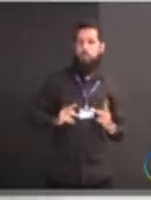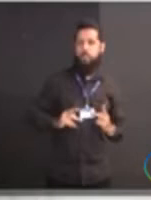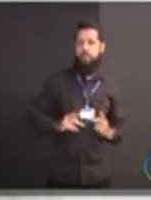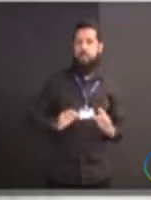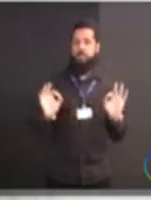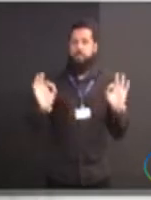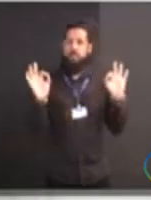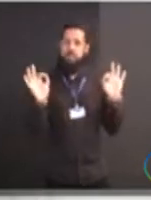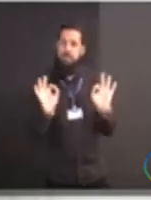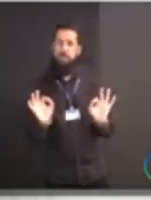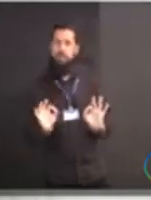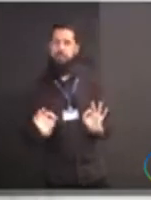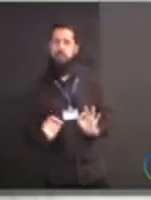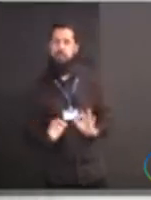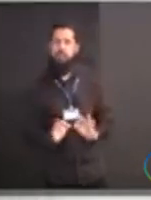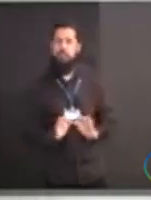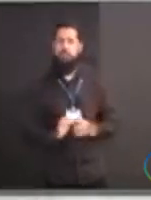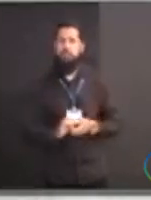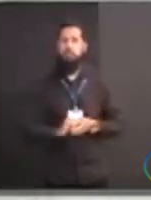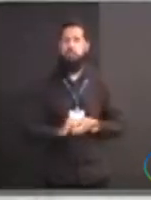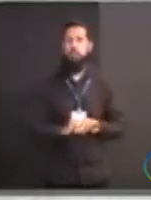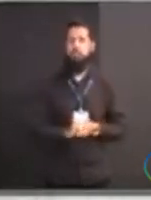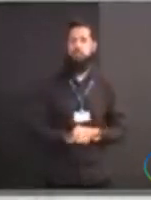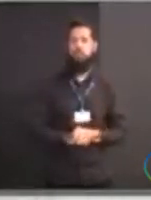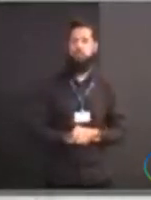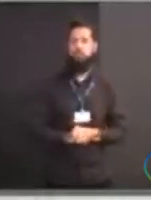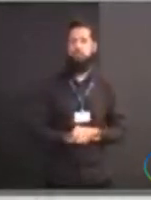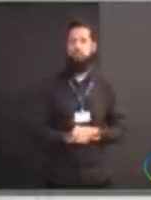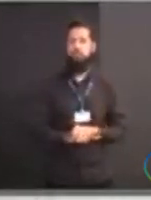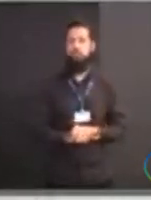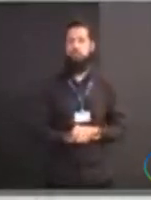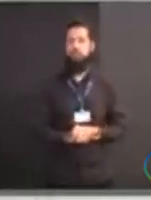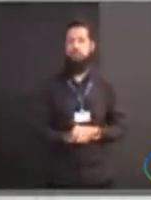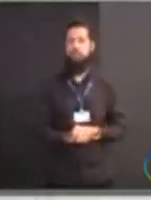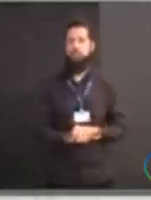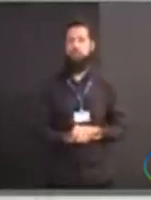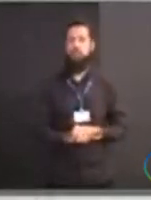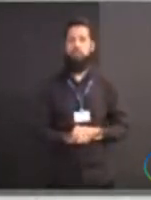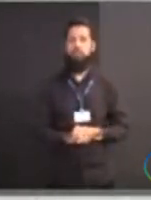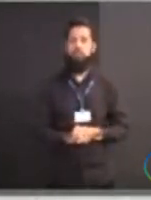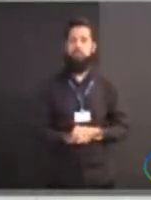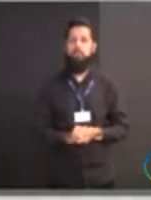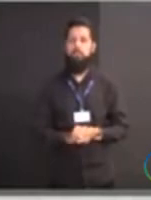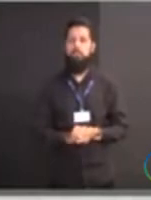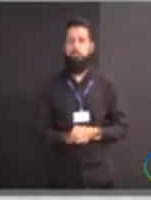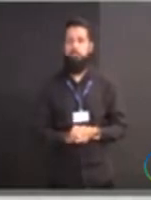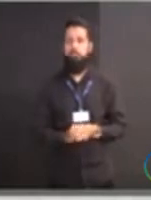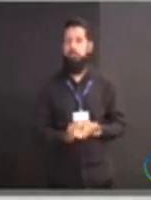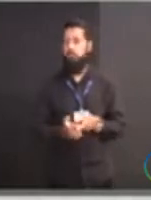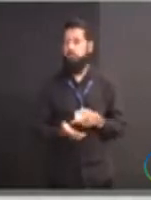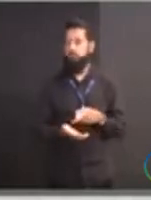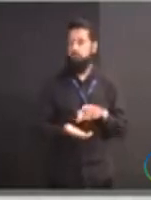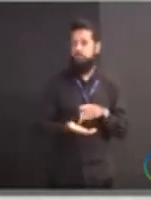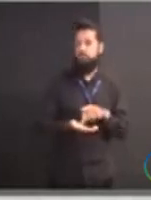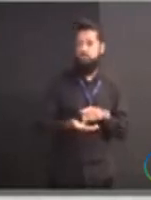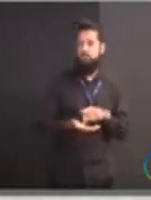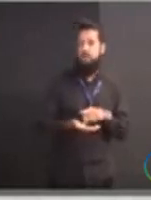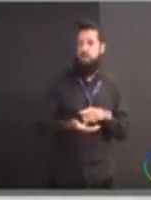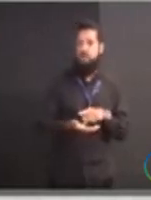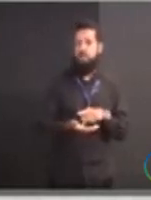experiências essas a que muitos classificam como filosóficos. Não, acredito que há uma,